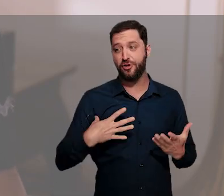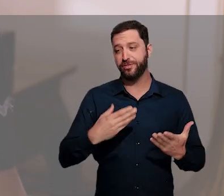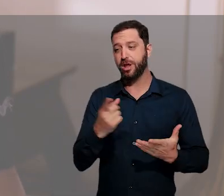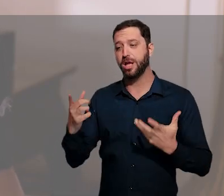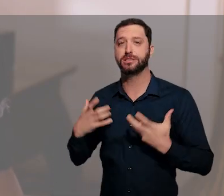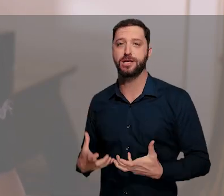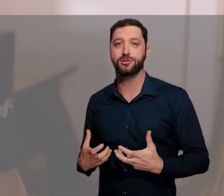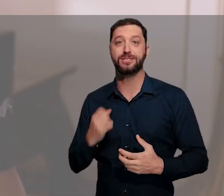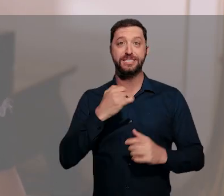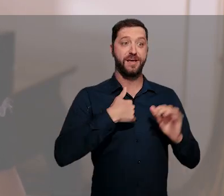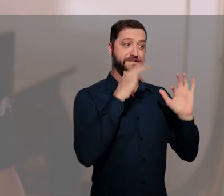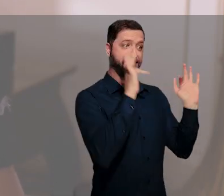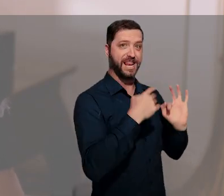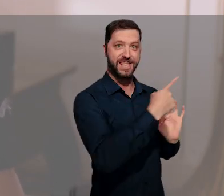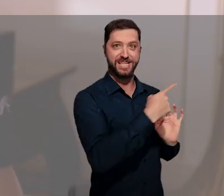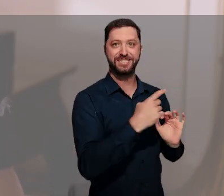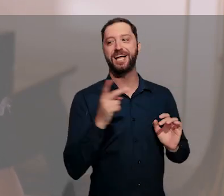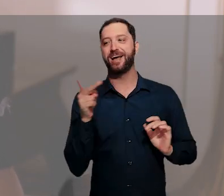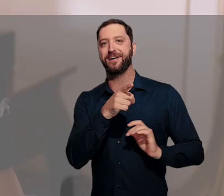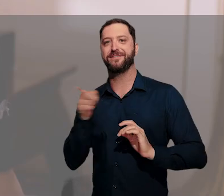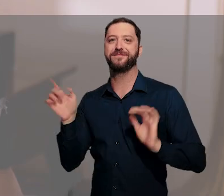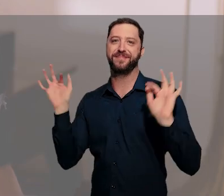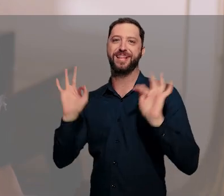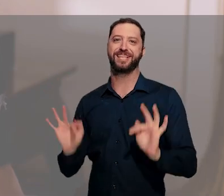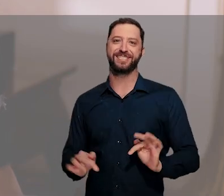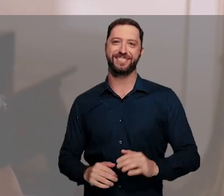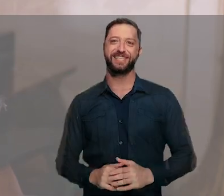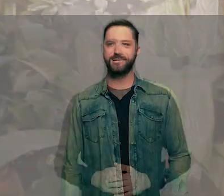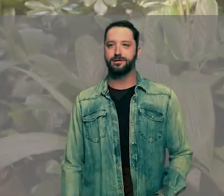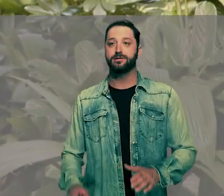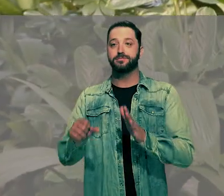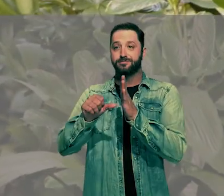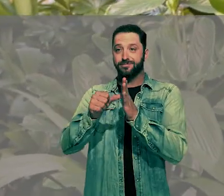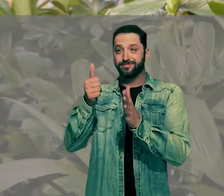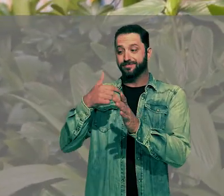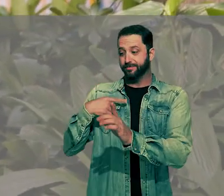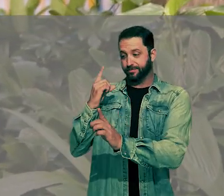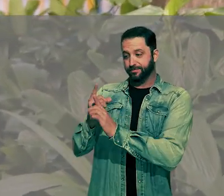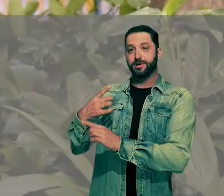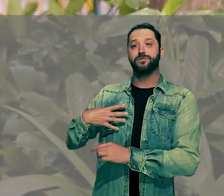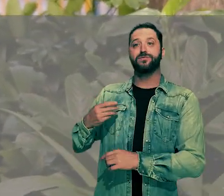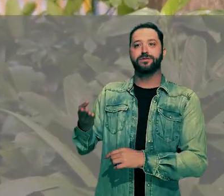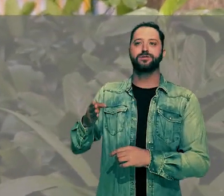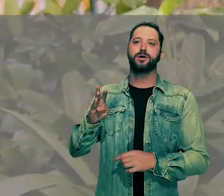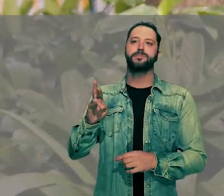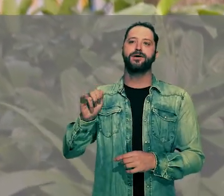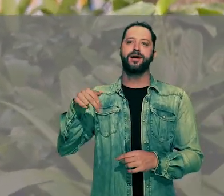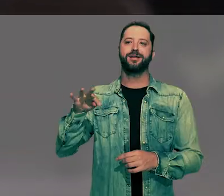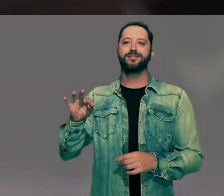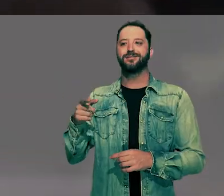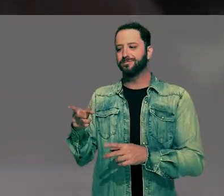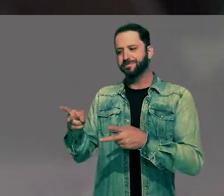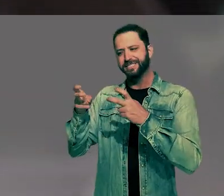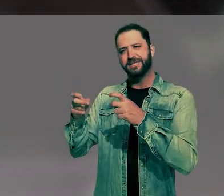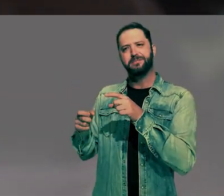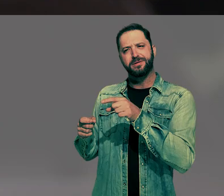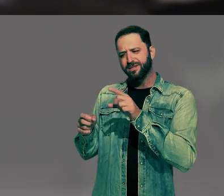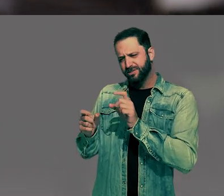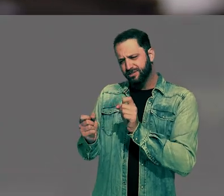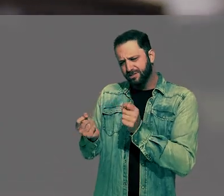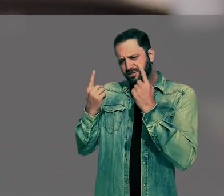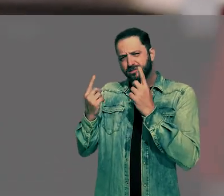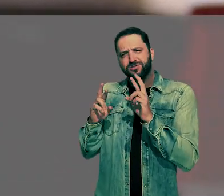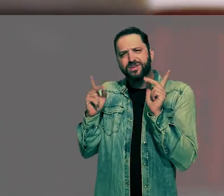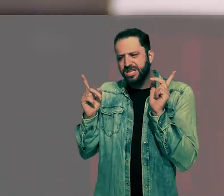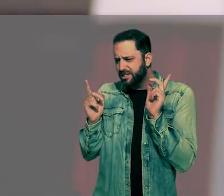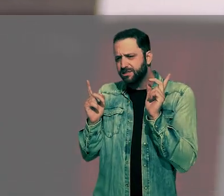pais cansados, filhos felizes. O meu primeiro diagnóstico foi do Brian. Eu já percebi porque ele era